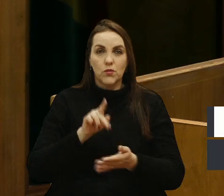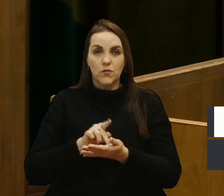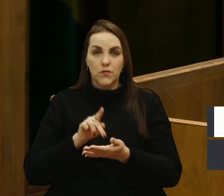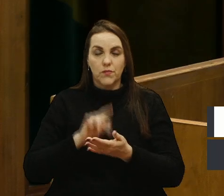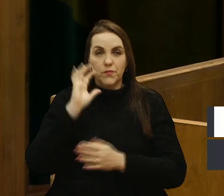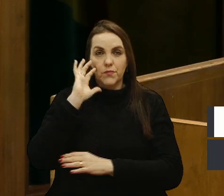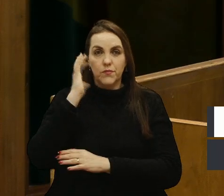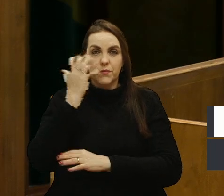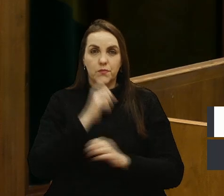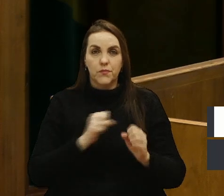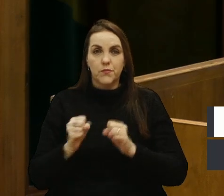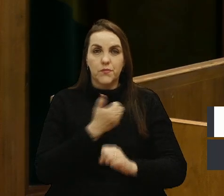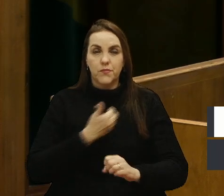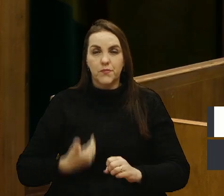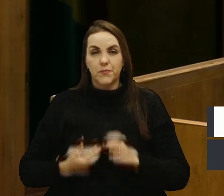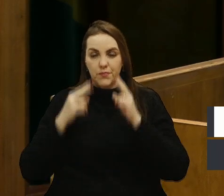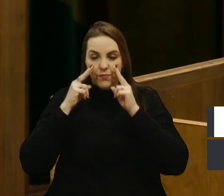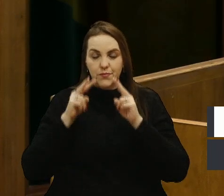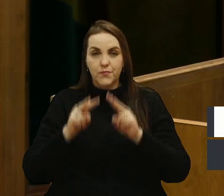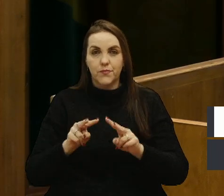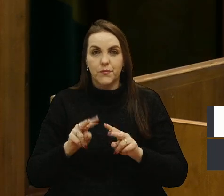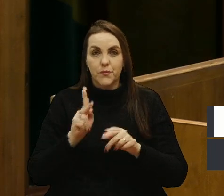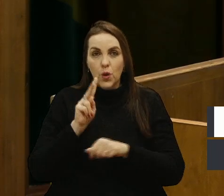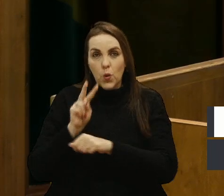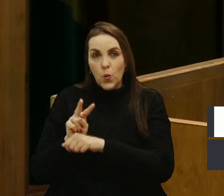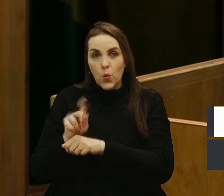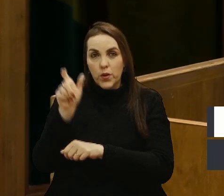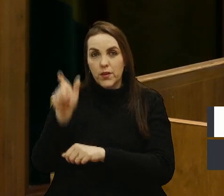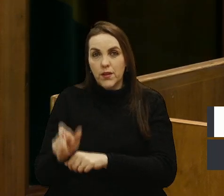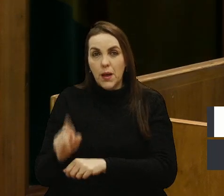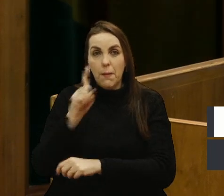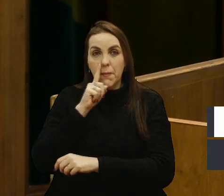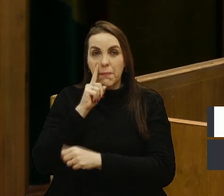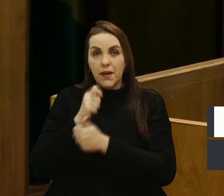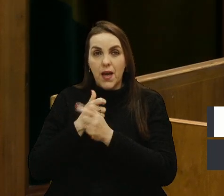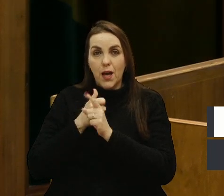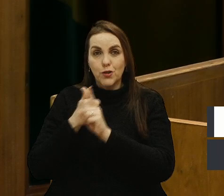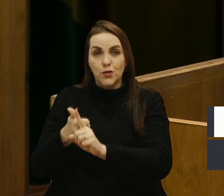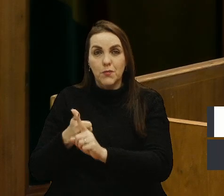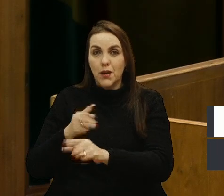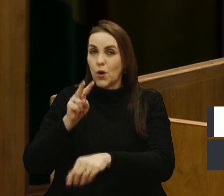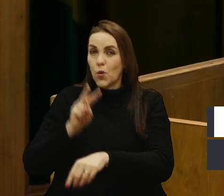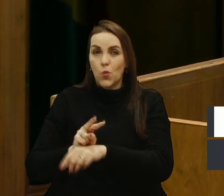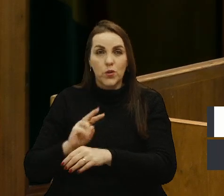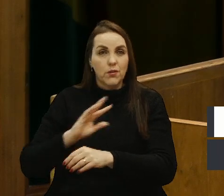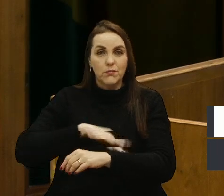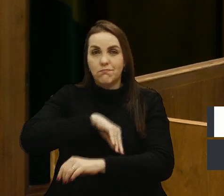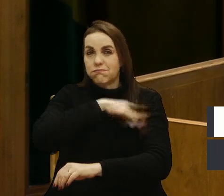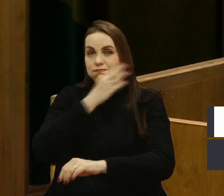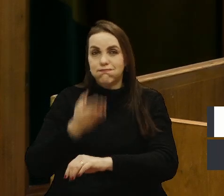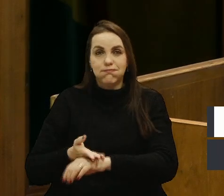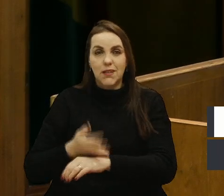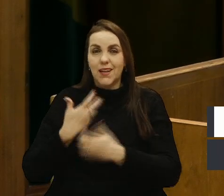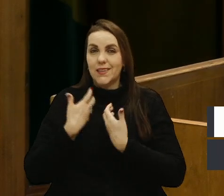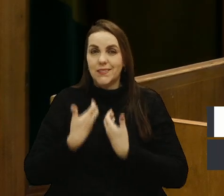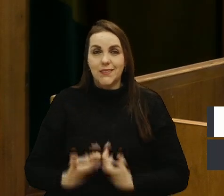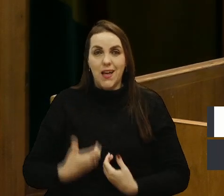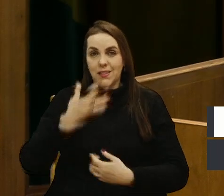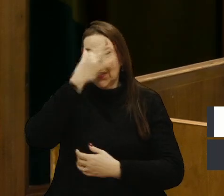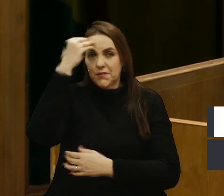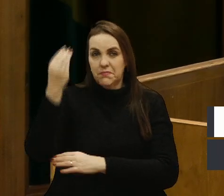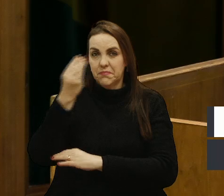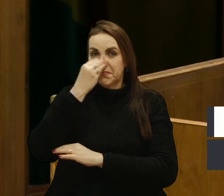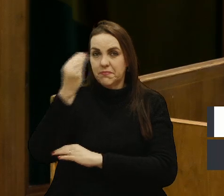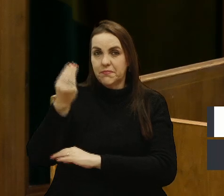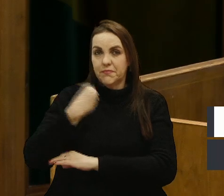público olha para quem cuida, e mães atípicas cuidam o tempo todo, mesmo cansadas, mesmo esquecidas,